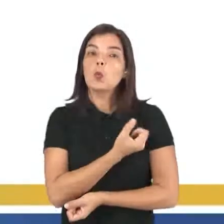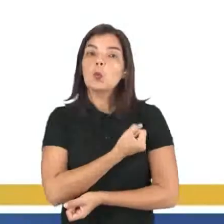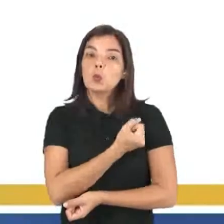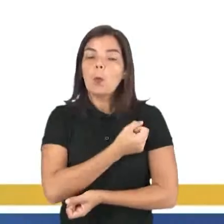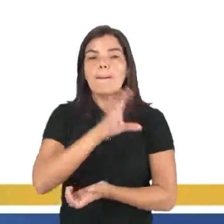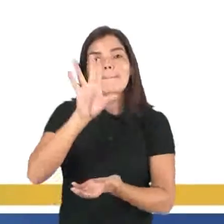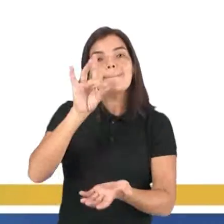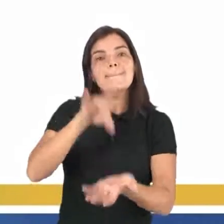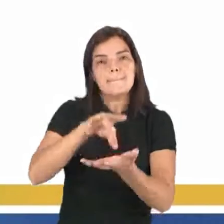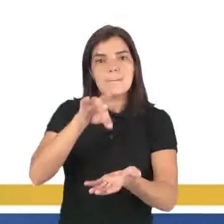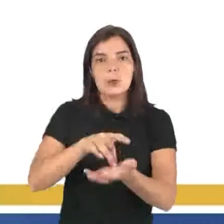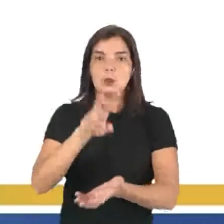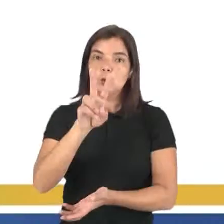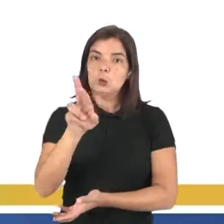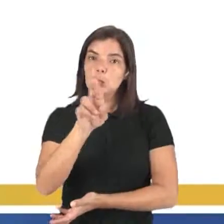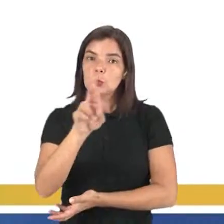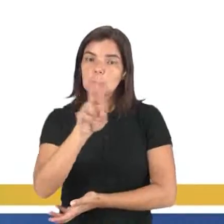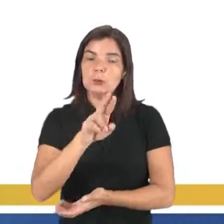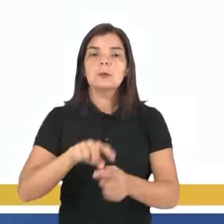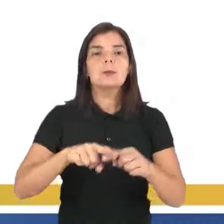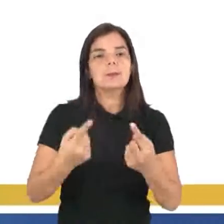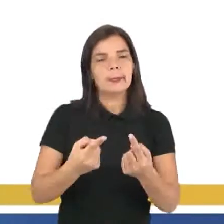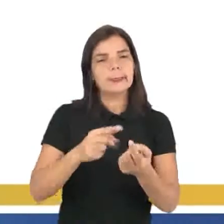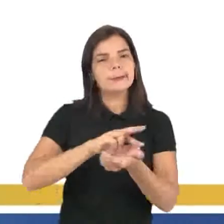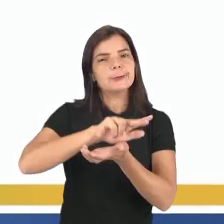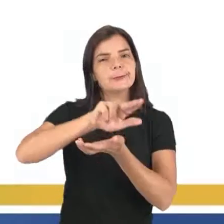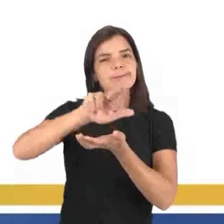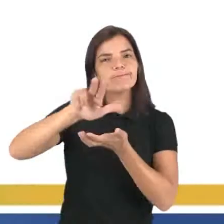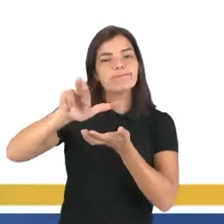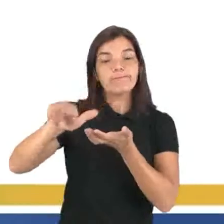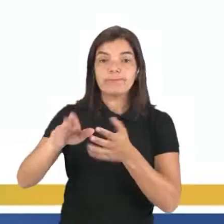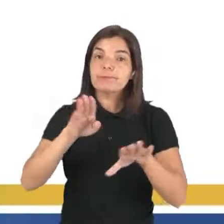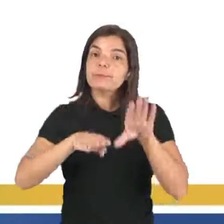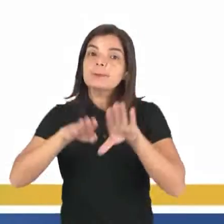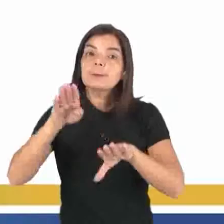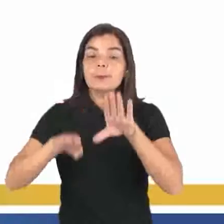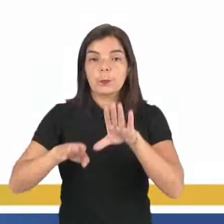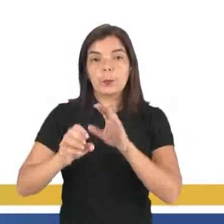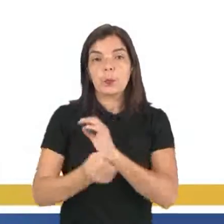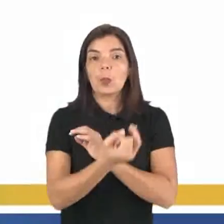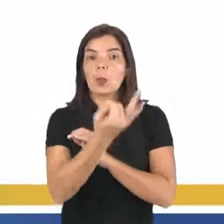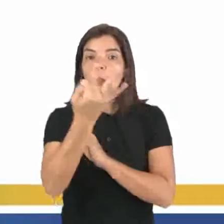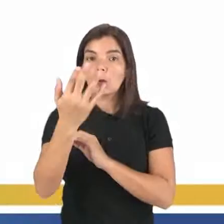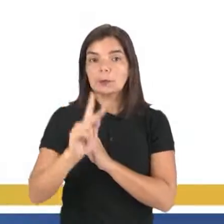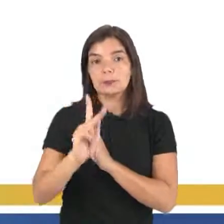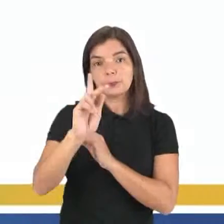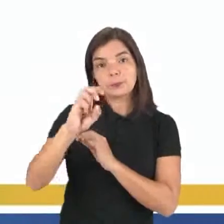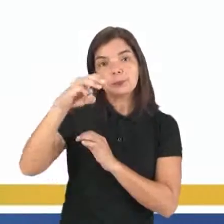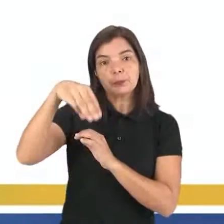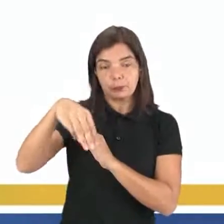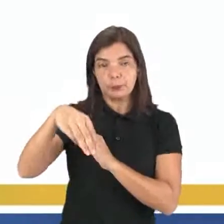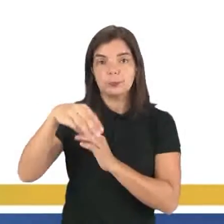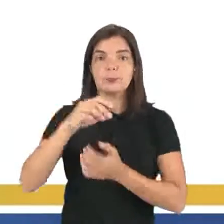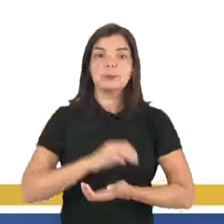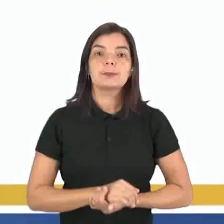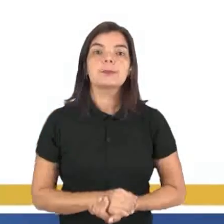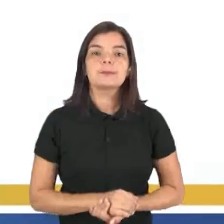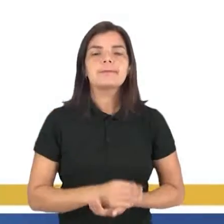tarifa, de R$ 2, mais uma parte variável que dependerá da quantidade de quilômetros